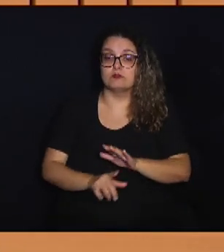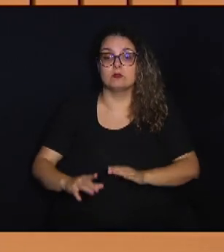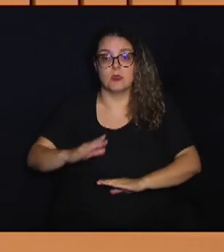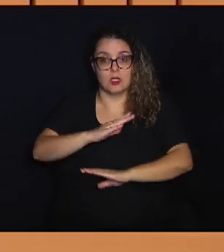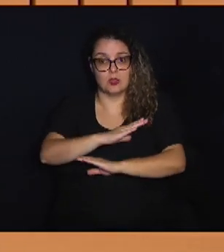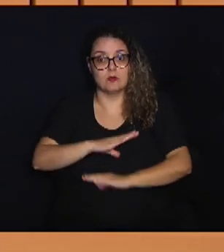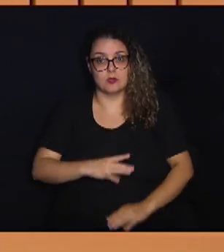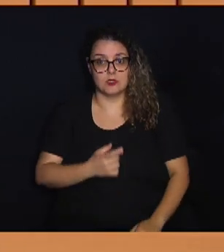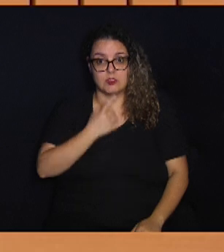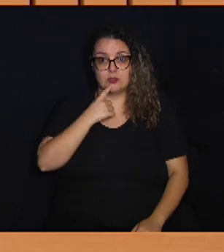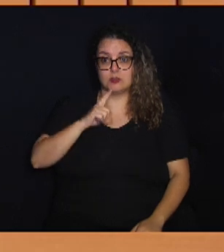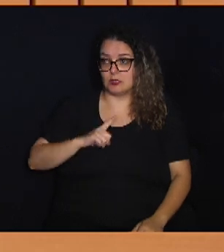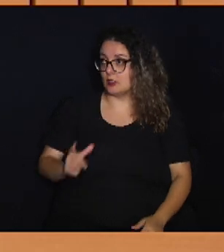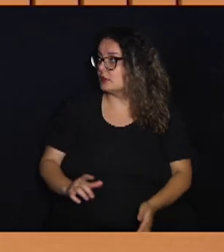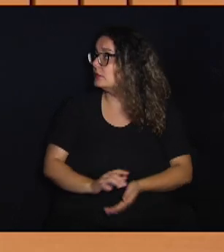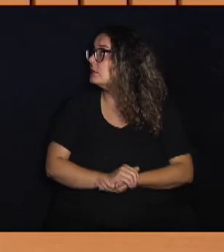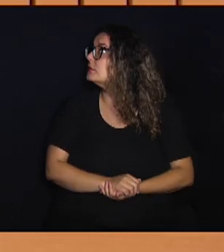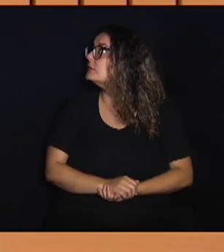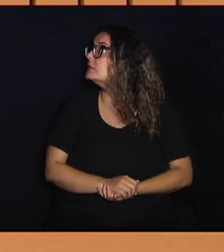Campinas possui.